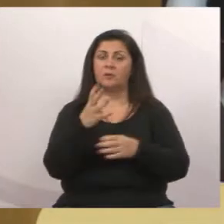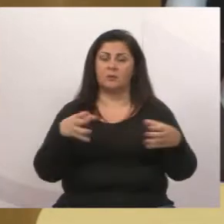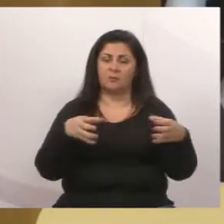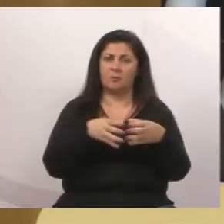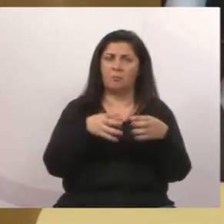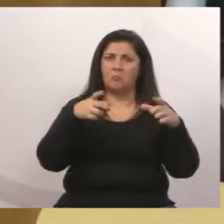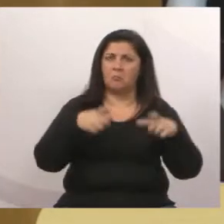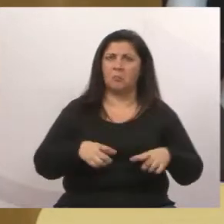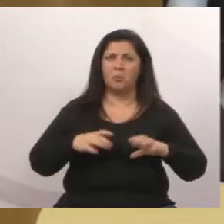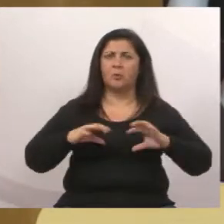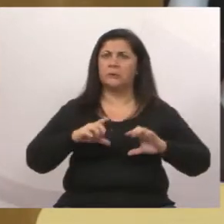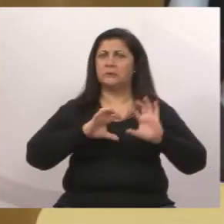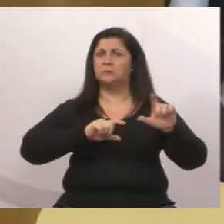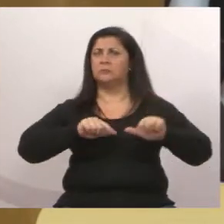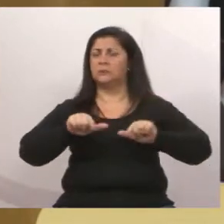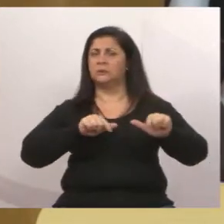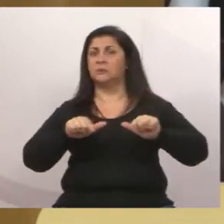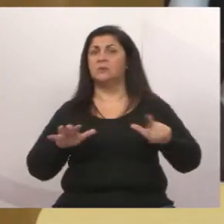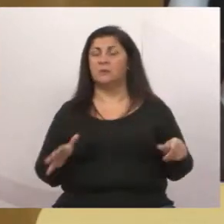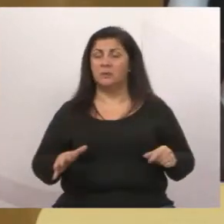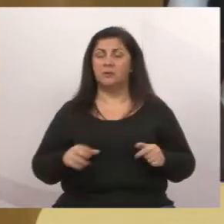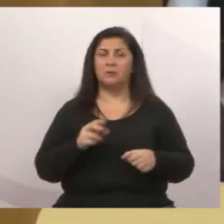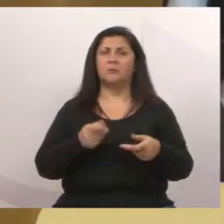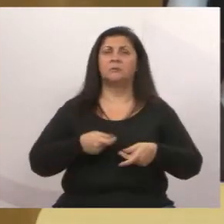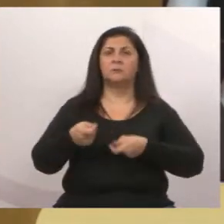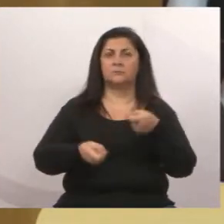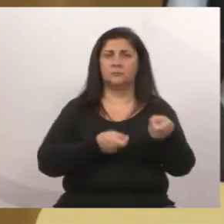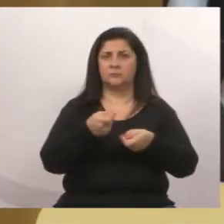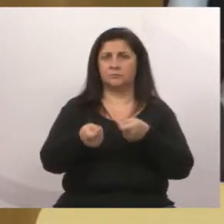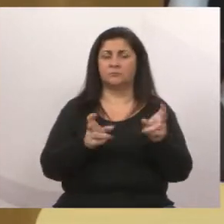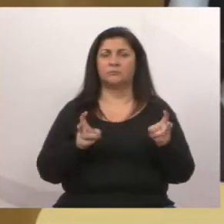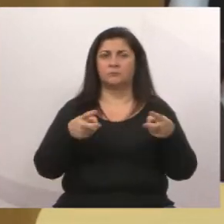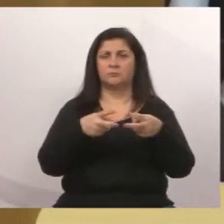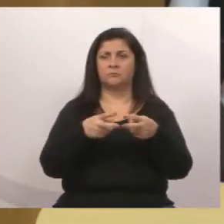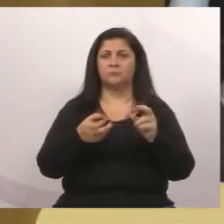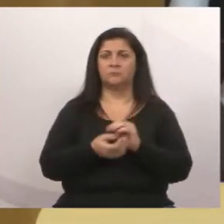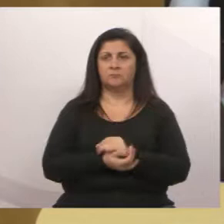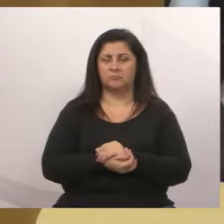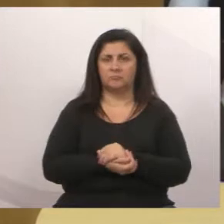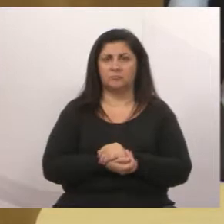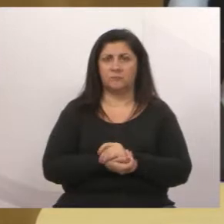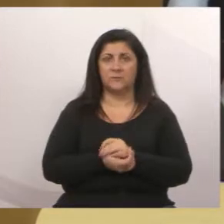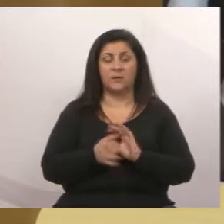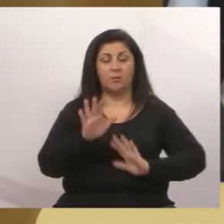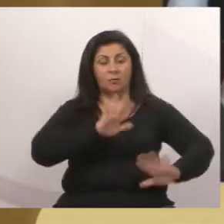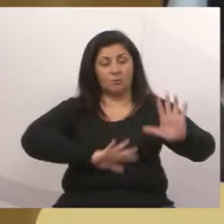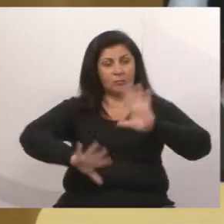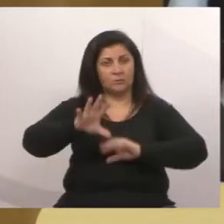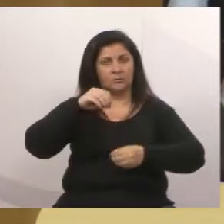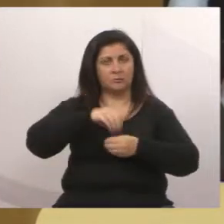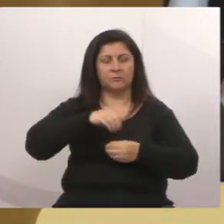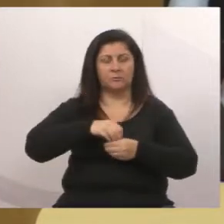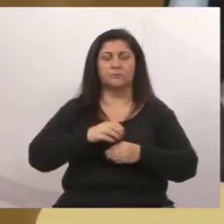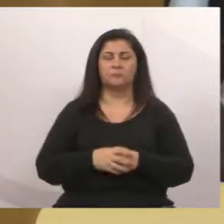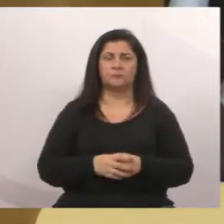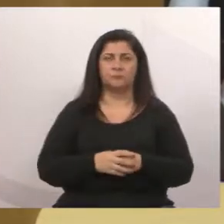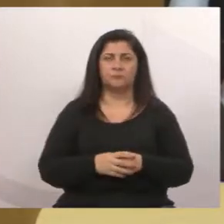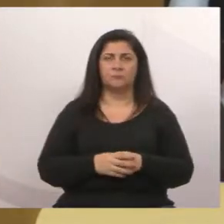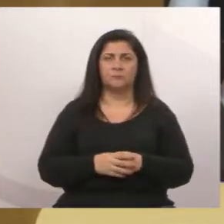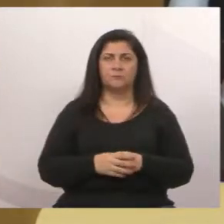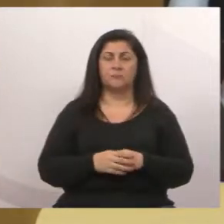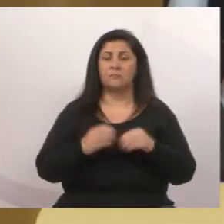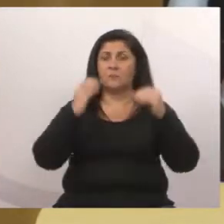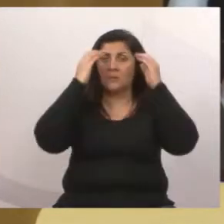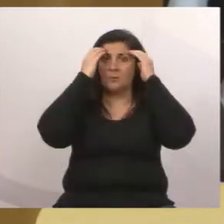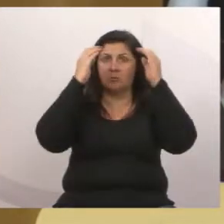com total independência na estrutura administrativa da Câmara Municipal, que é a Controladoria Interna, ficando subordinada